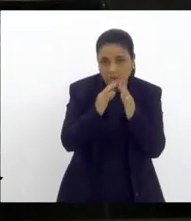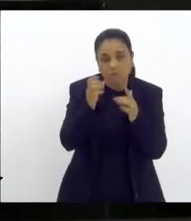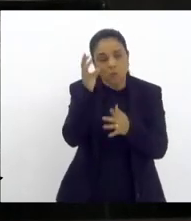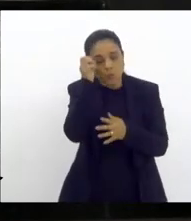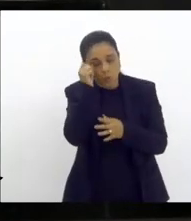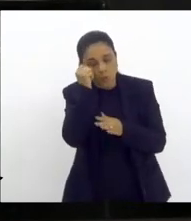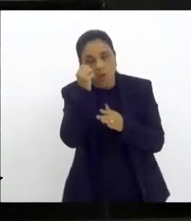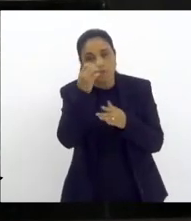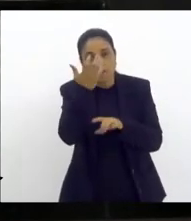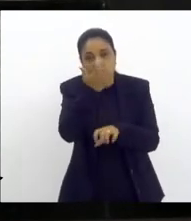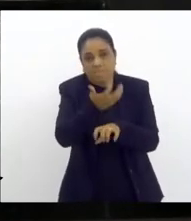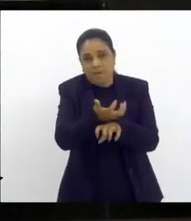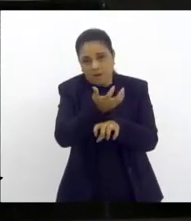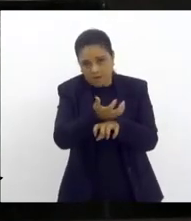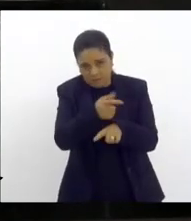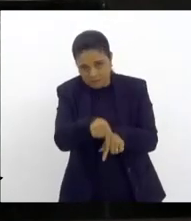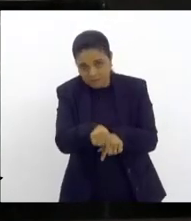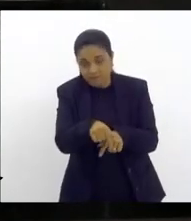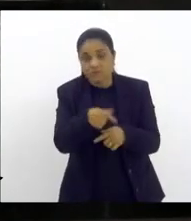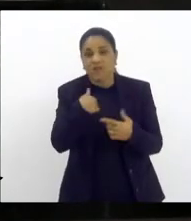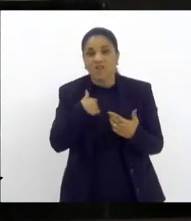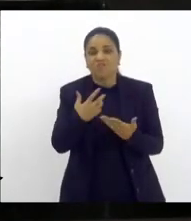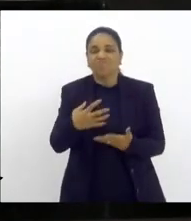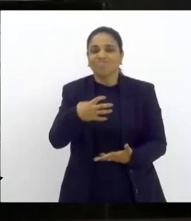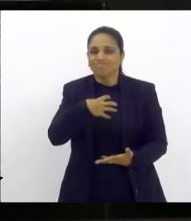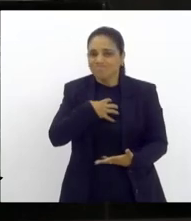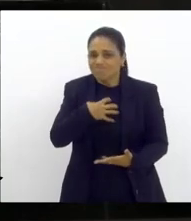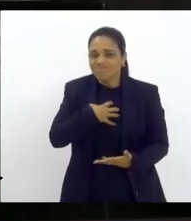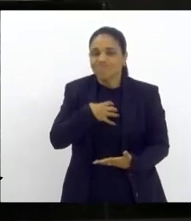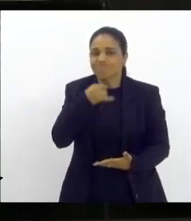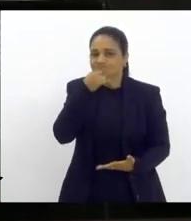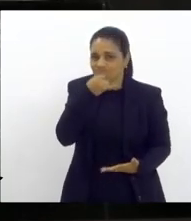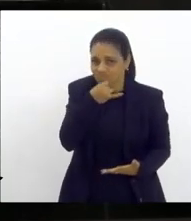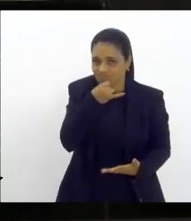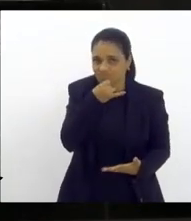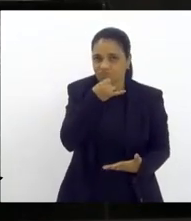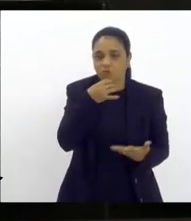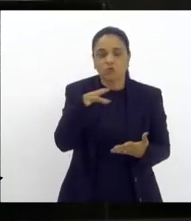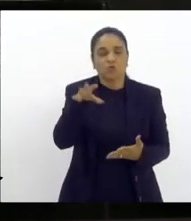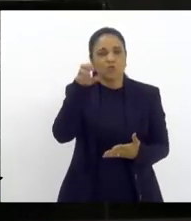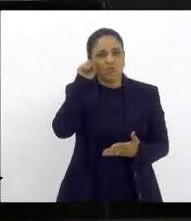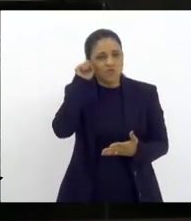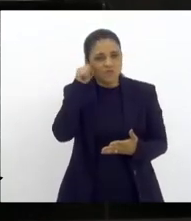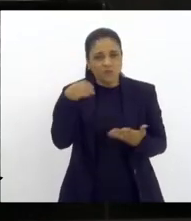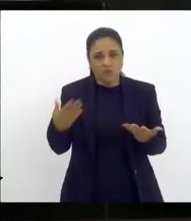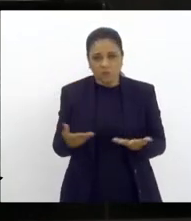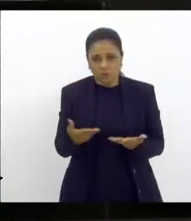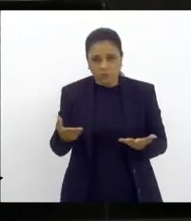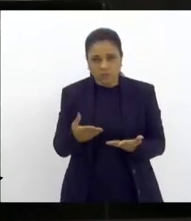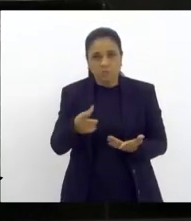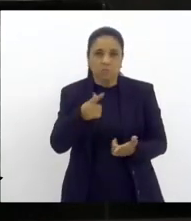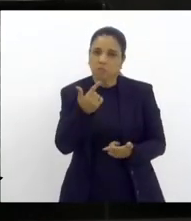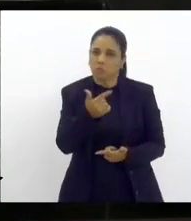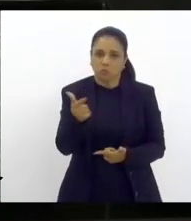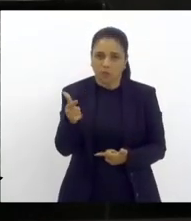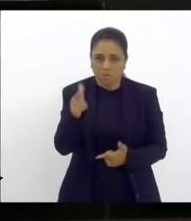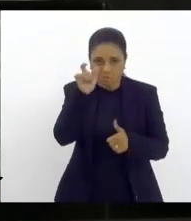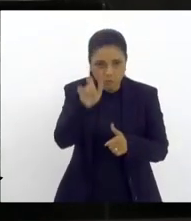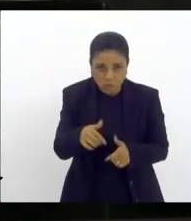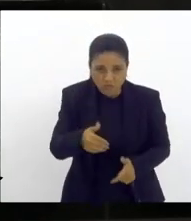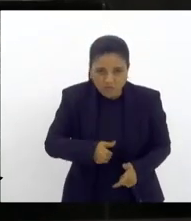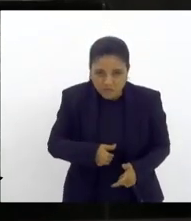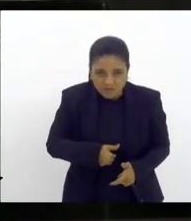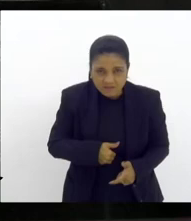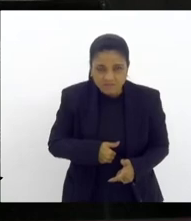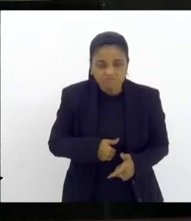eu sinto ouvir o que nós ouvimos aqui hoje dizer que não há pessoas famintas pois não